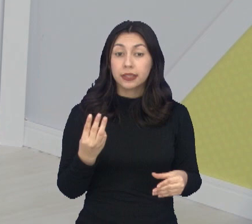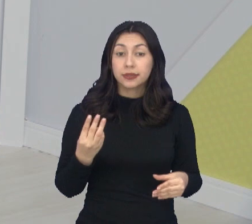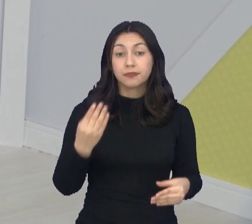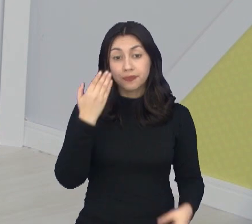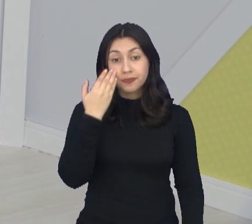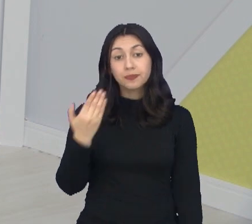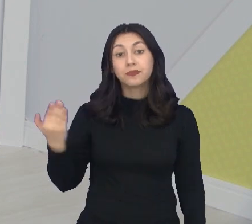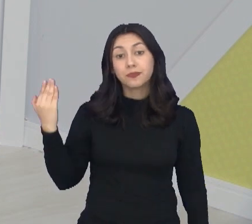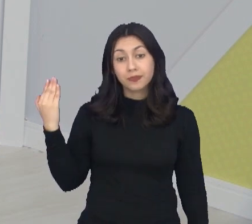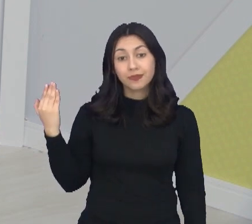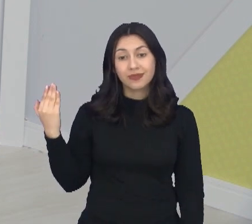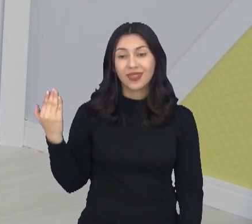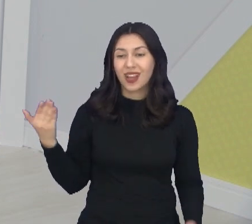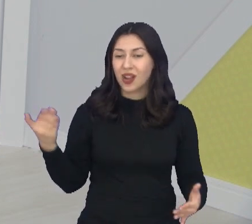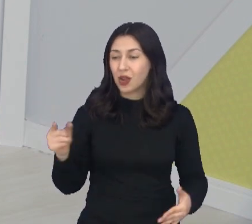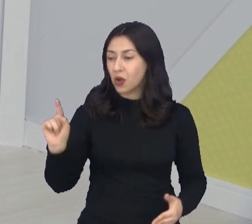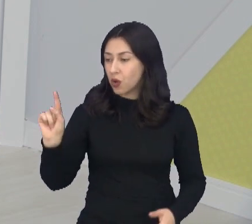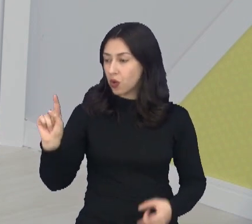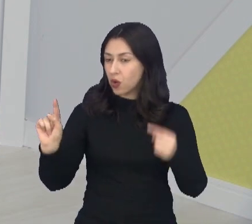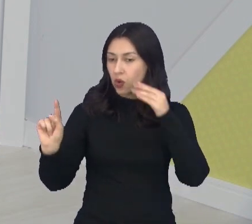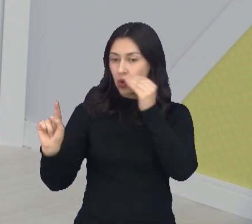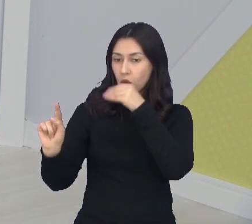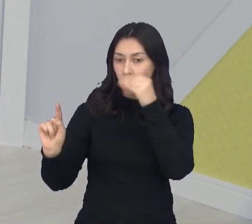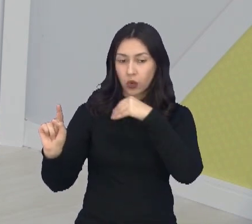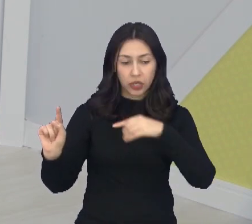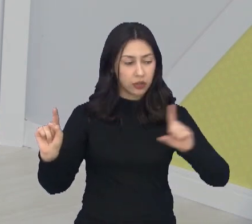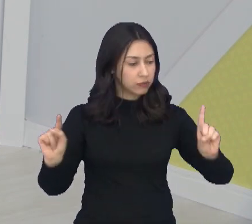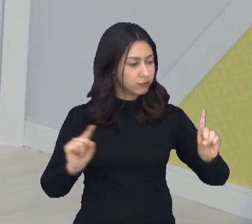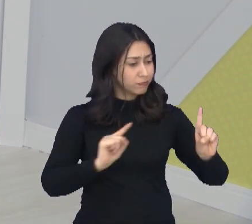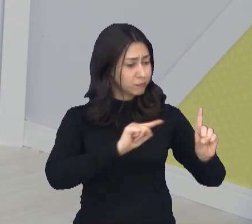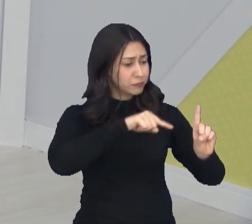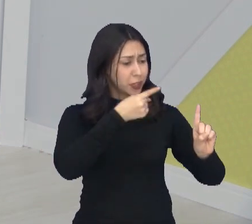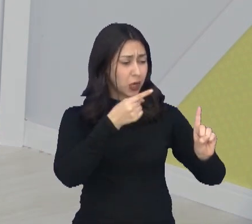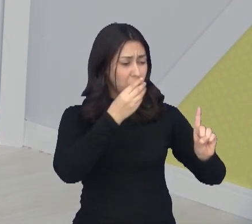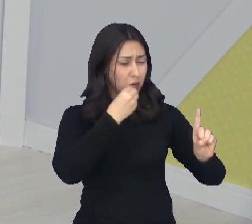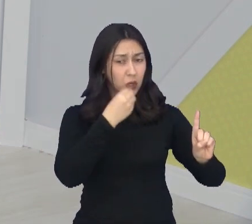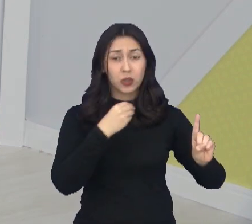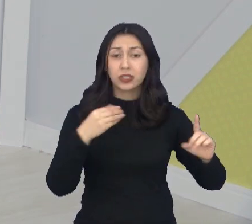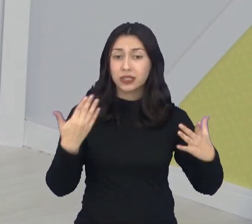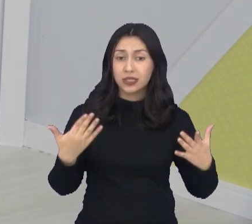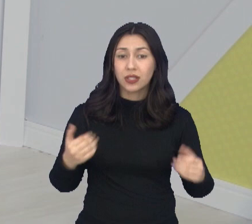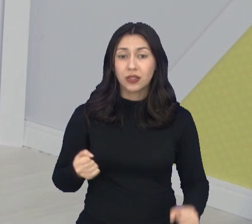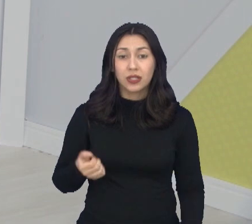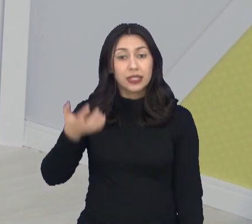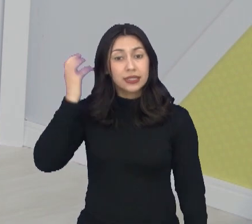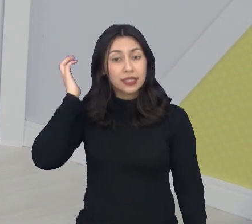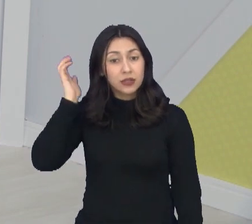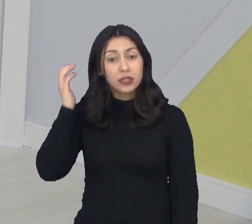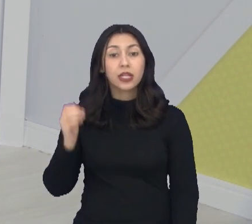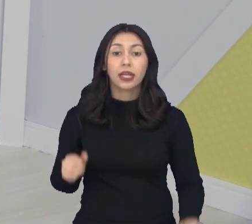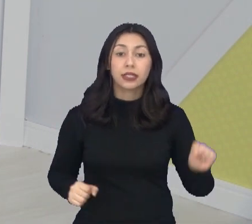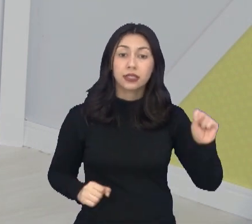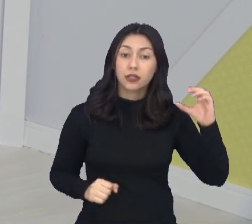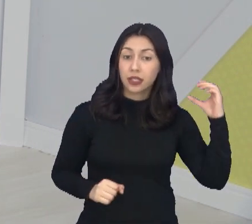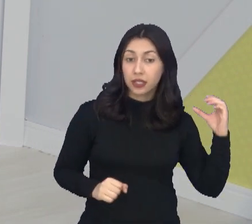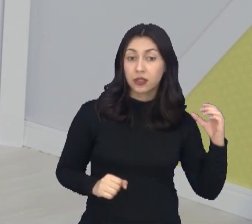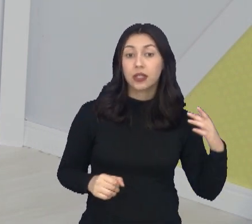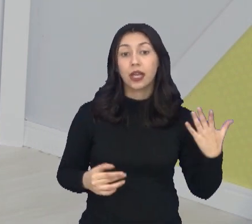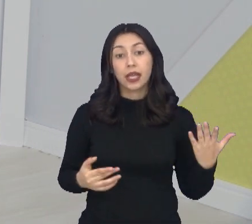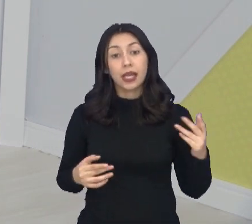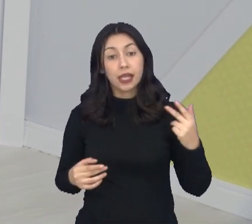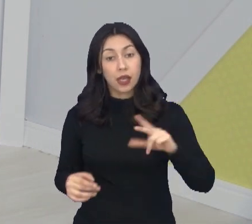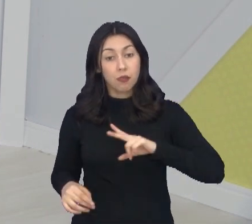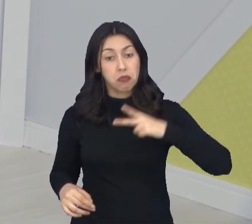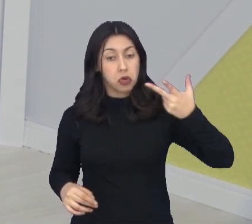aí, ó, o Inho Ruim contra o Inho Pior, ganhou o Inho Pior, que é o Santo André, 2-1 para cima do São Caetano. Portuguesa Santista, ótimo resultado para o